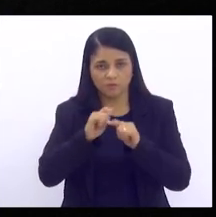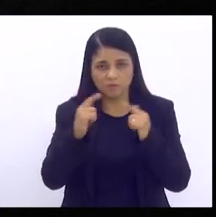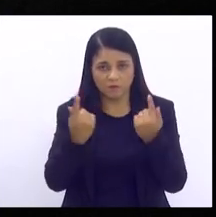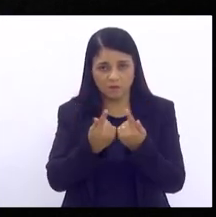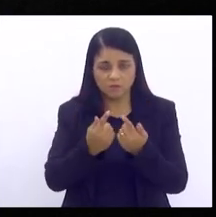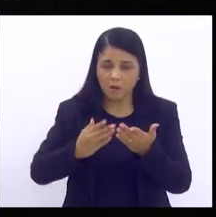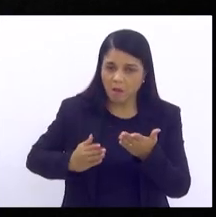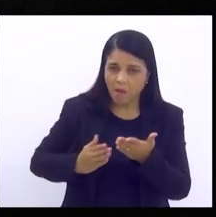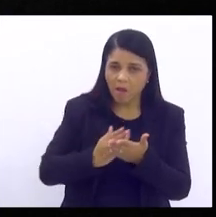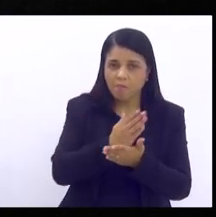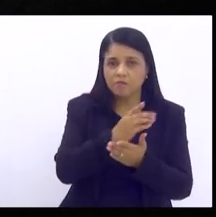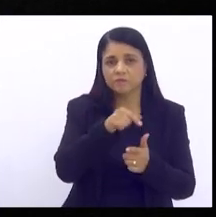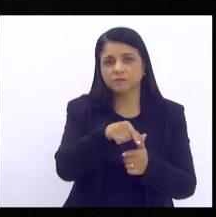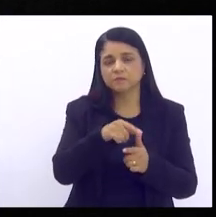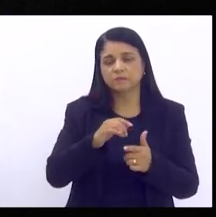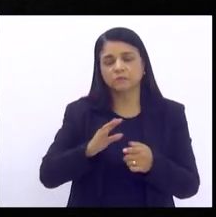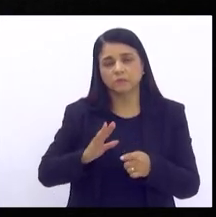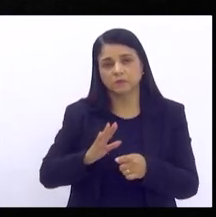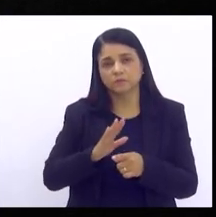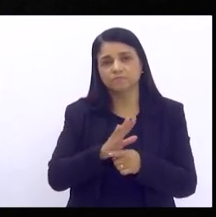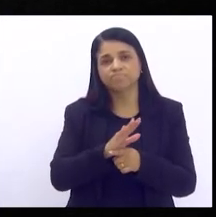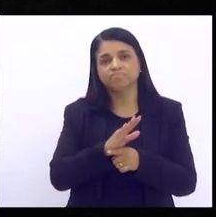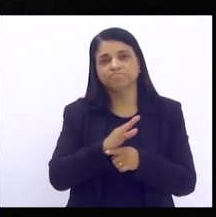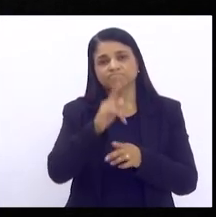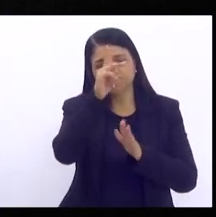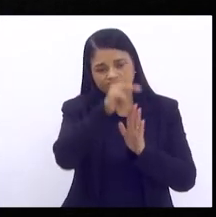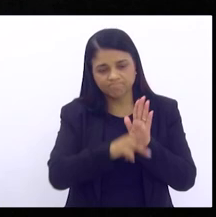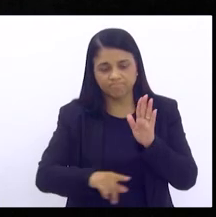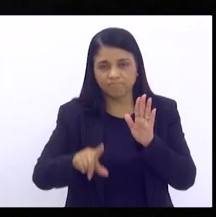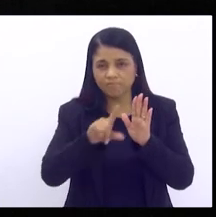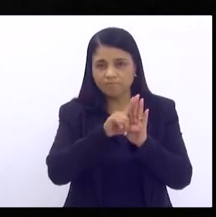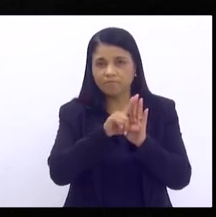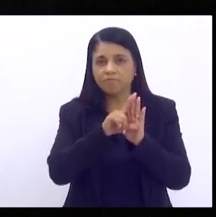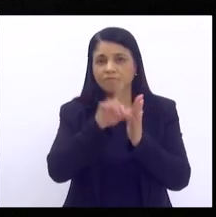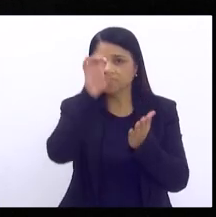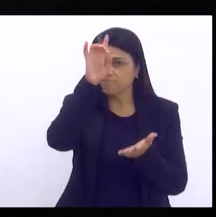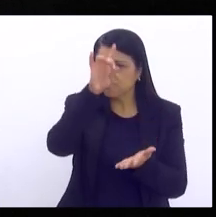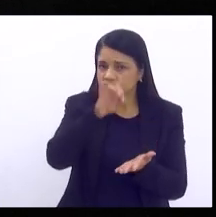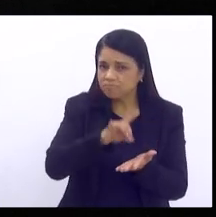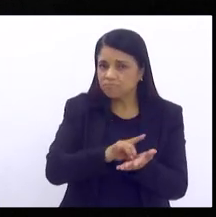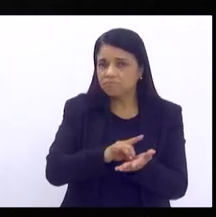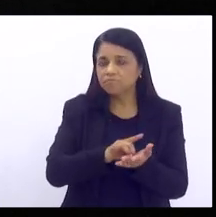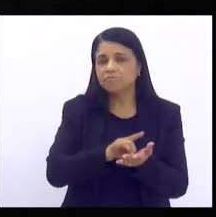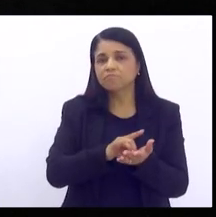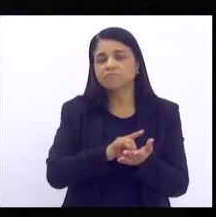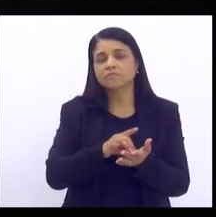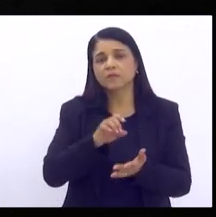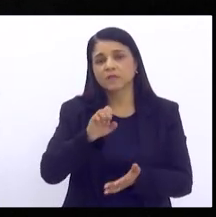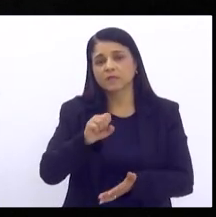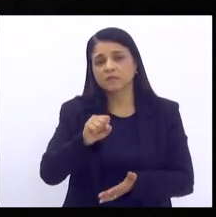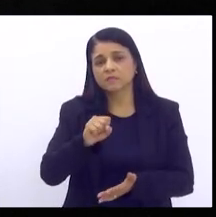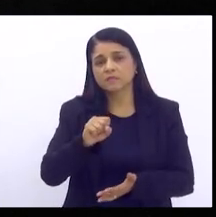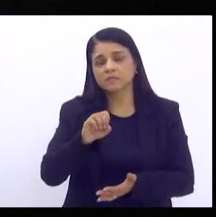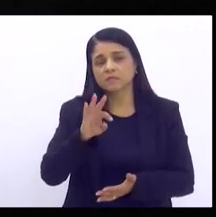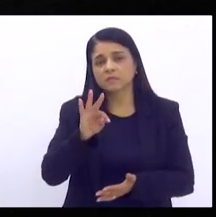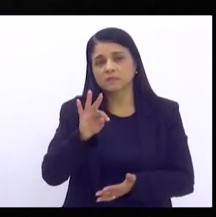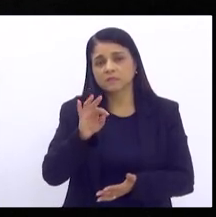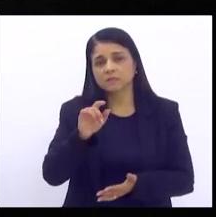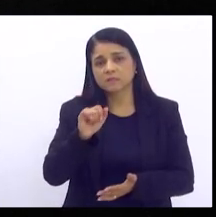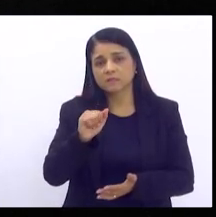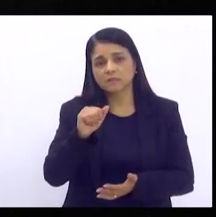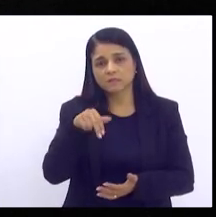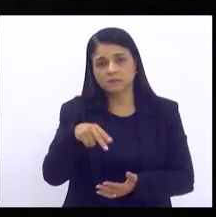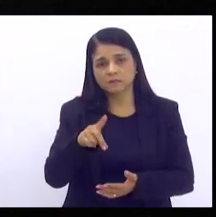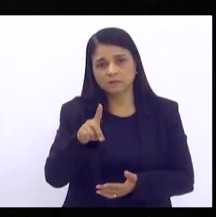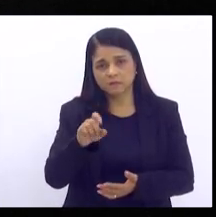na aprovação desse magnífico projeto de dar legalidade aos estandes de tiros, que é de minha